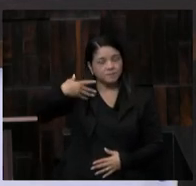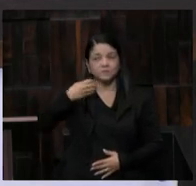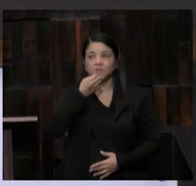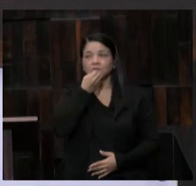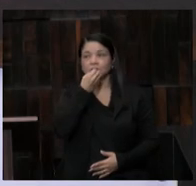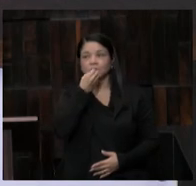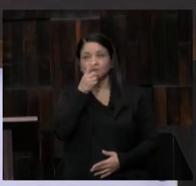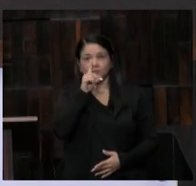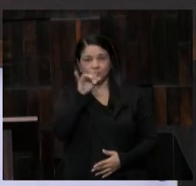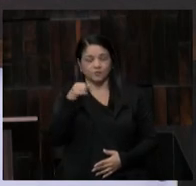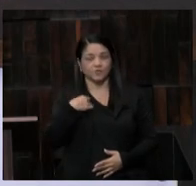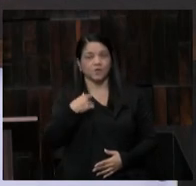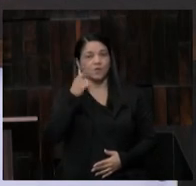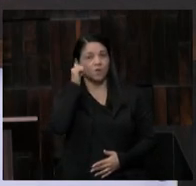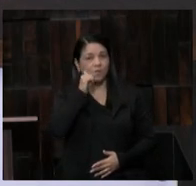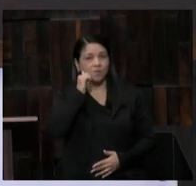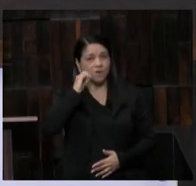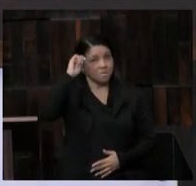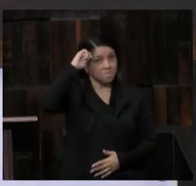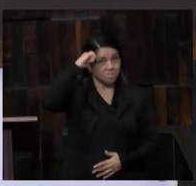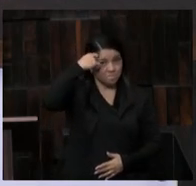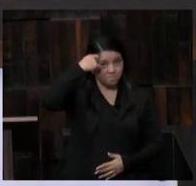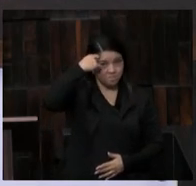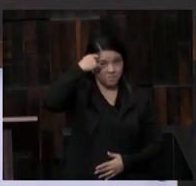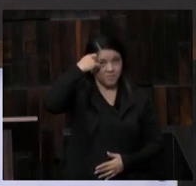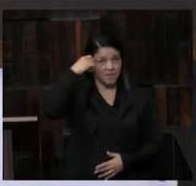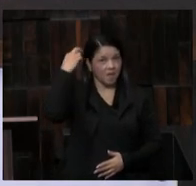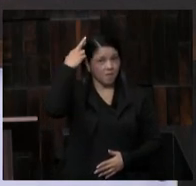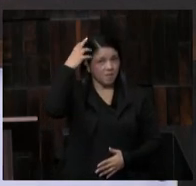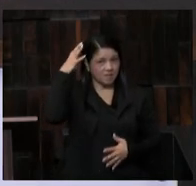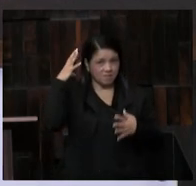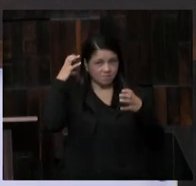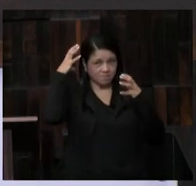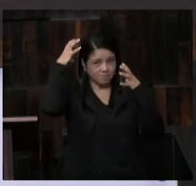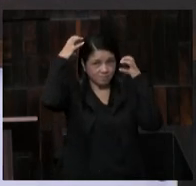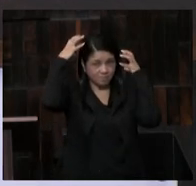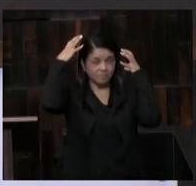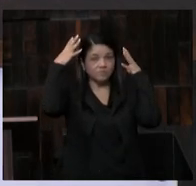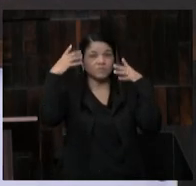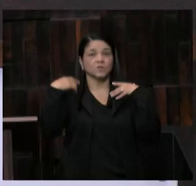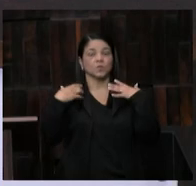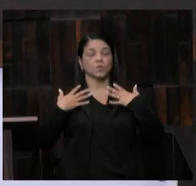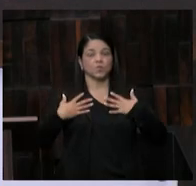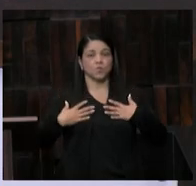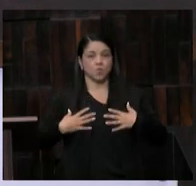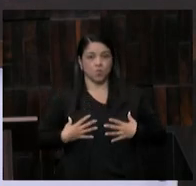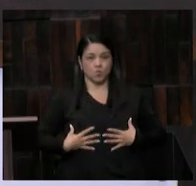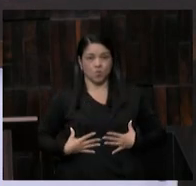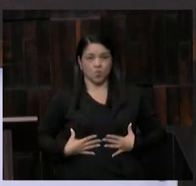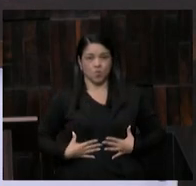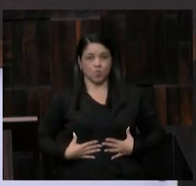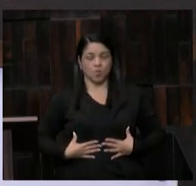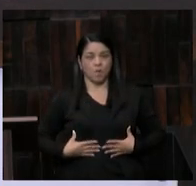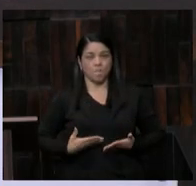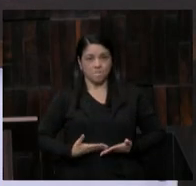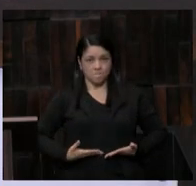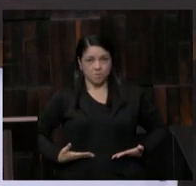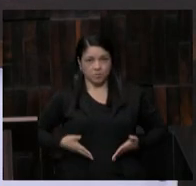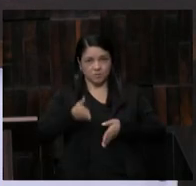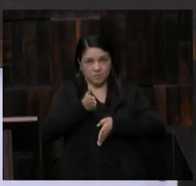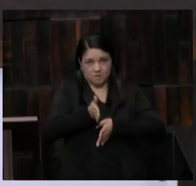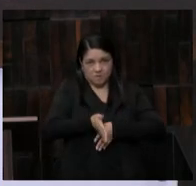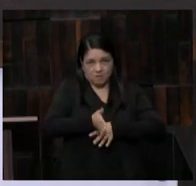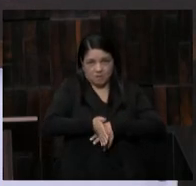novamente. Eu sou uma mulher preta, de cabelo crespo. Estou vestindo um conjunto de blusa e calça azul.